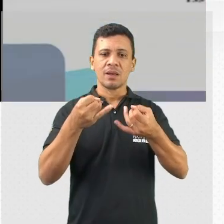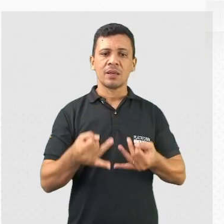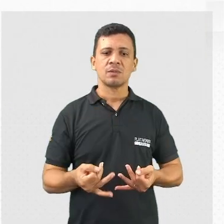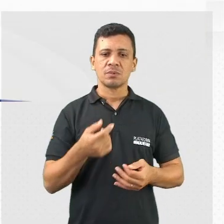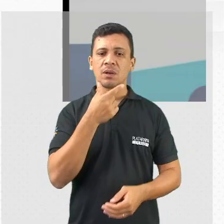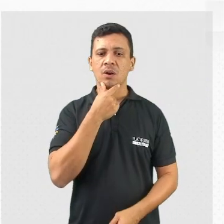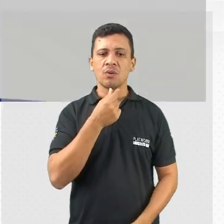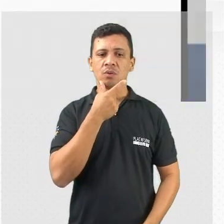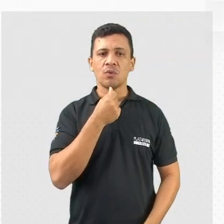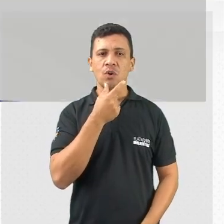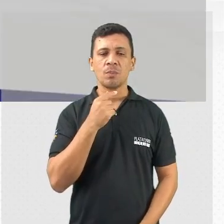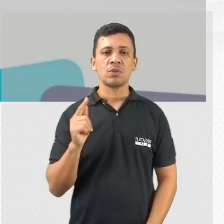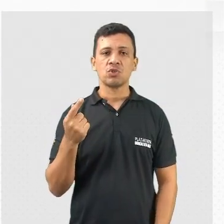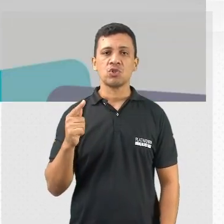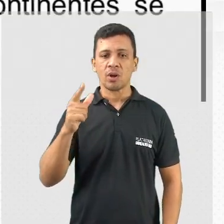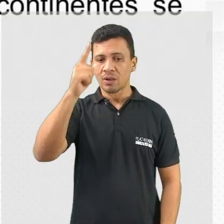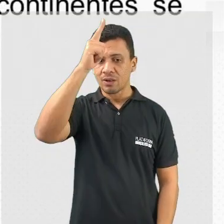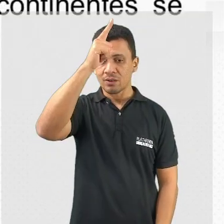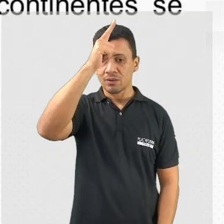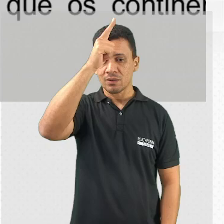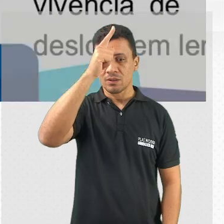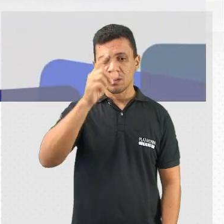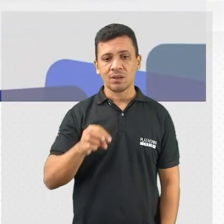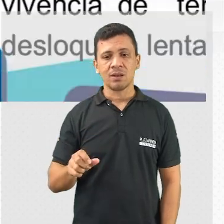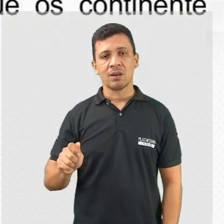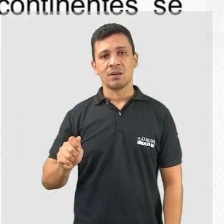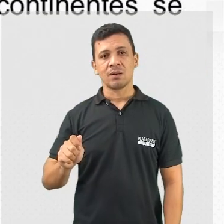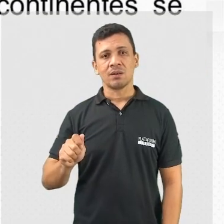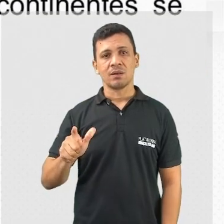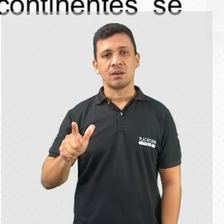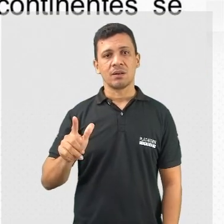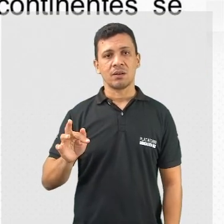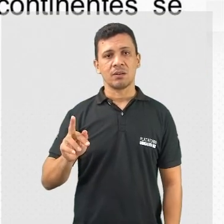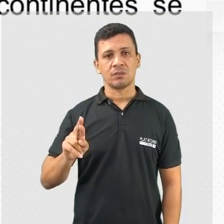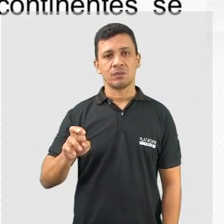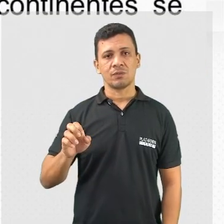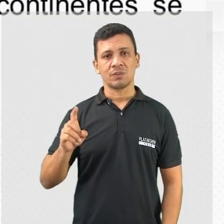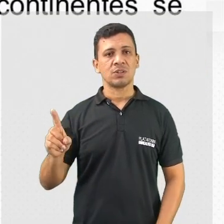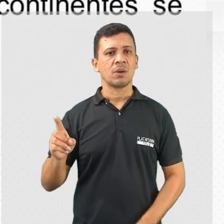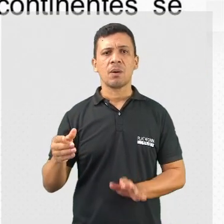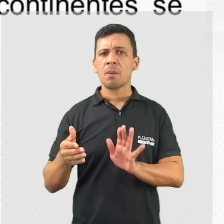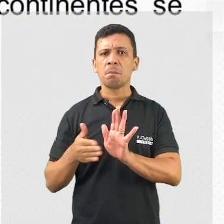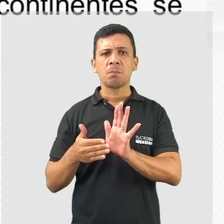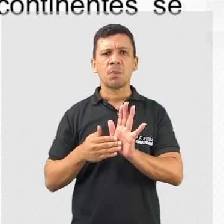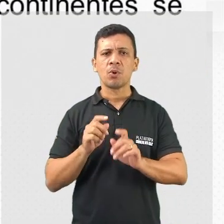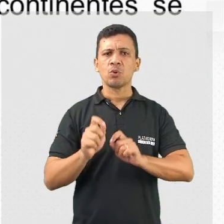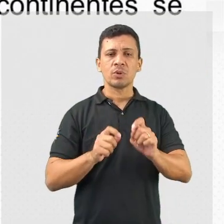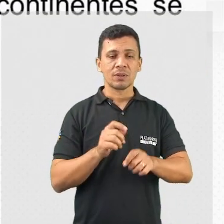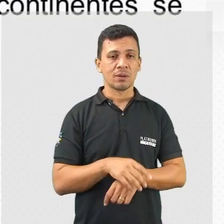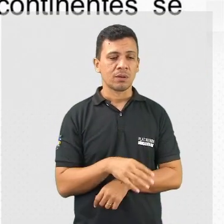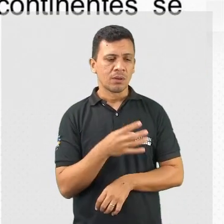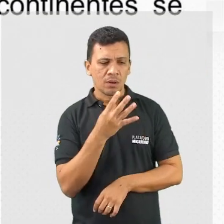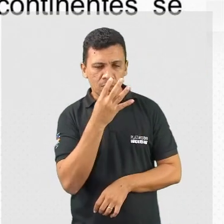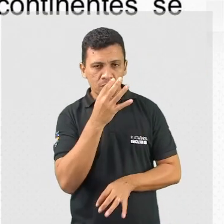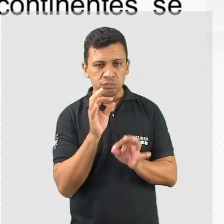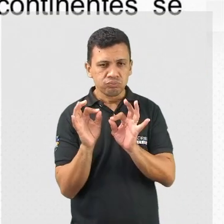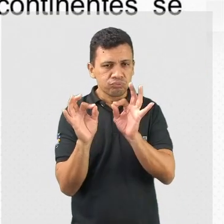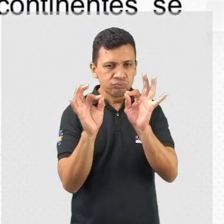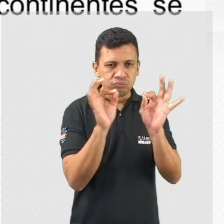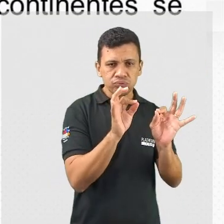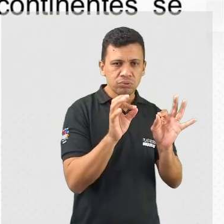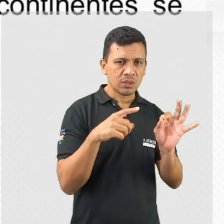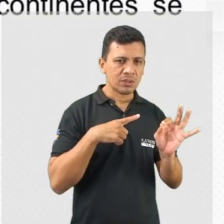geólogo alemão chamado de Alfred Wegener. O que Wegener vai propor, gente, tá? Ele observando o contorno dos